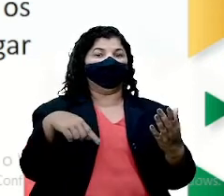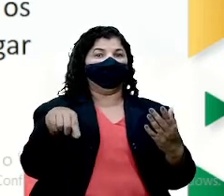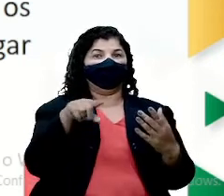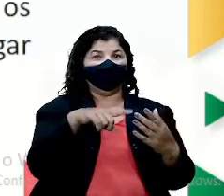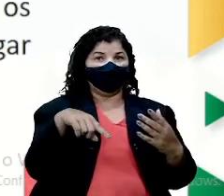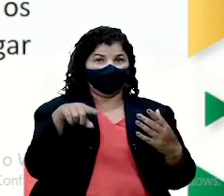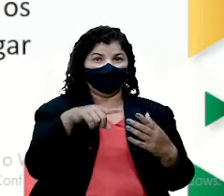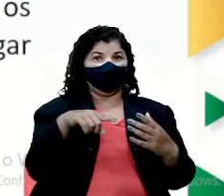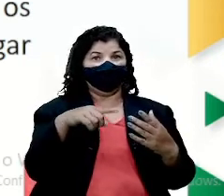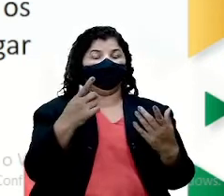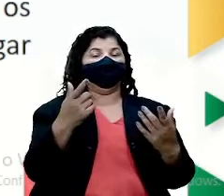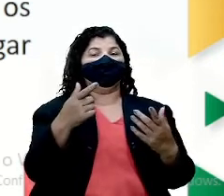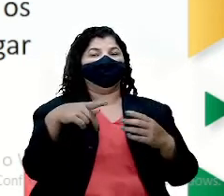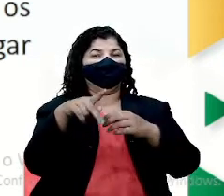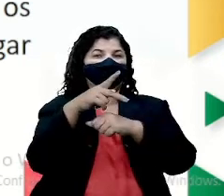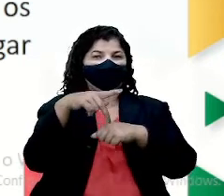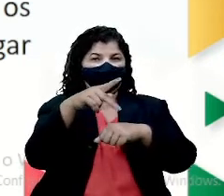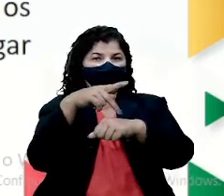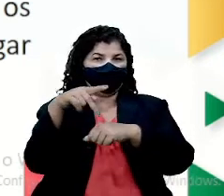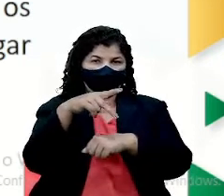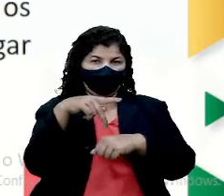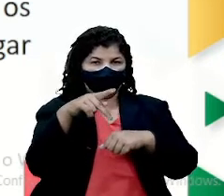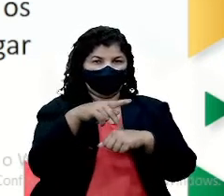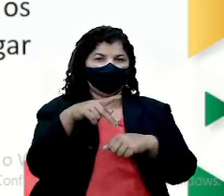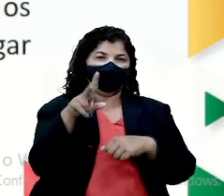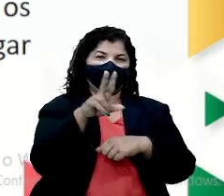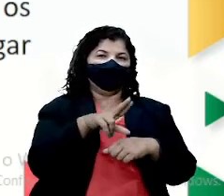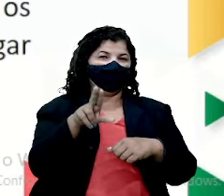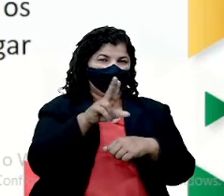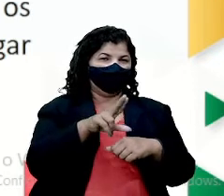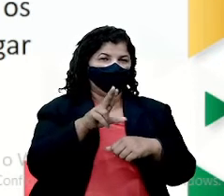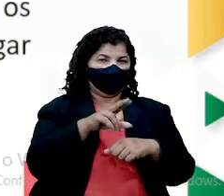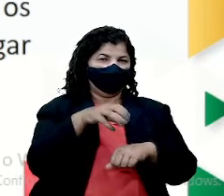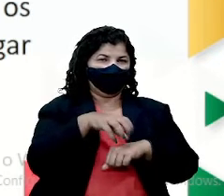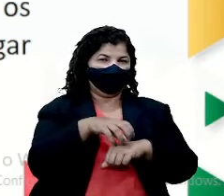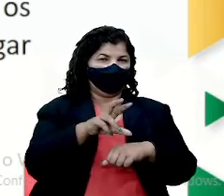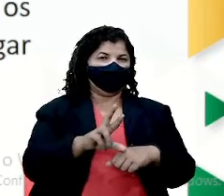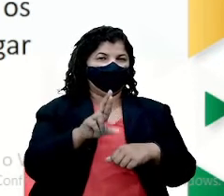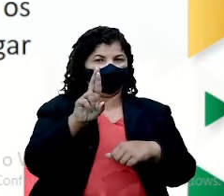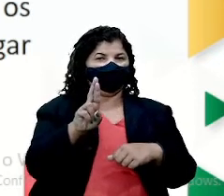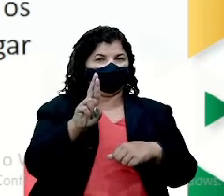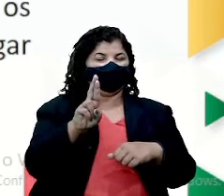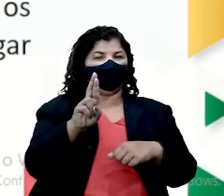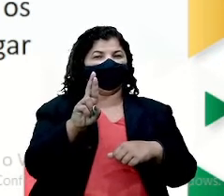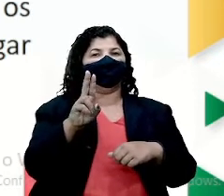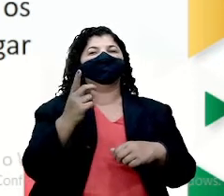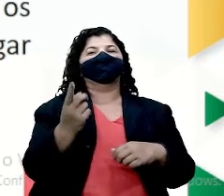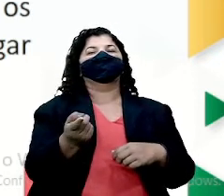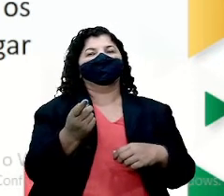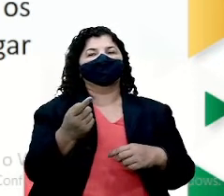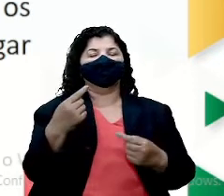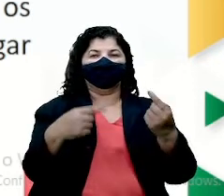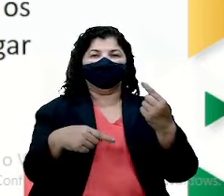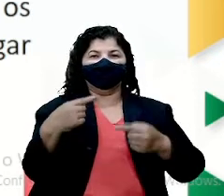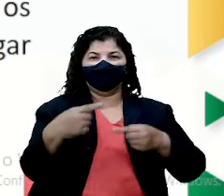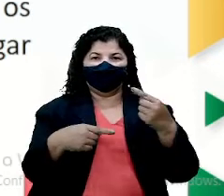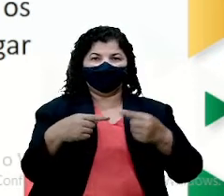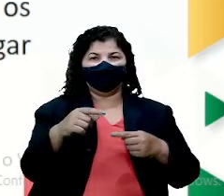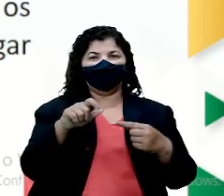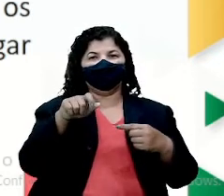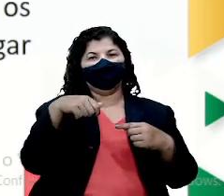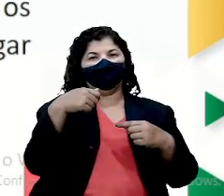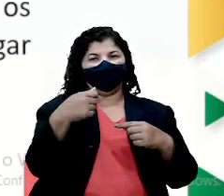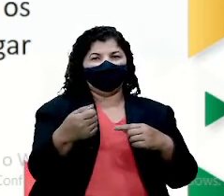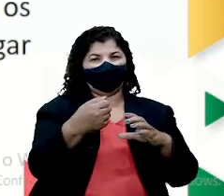grandes nações, né, fizeram uso desse sistema político, né? Então, esse regime político ele é